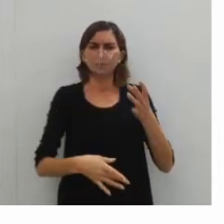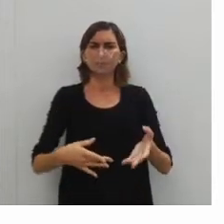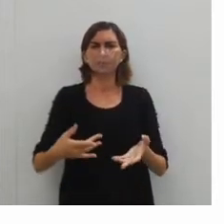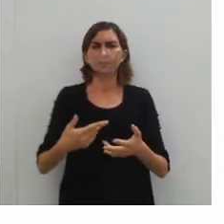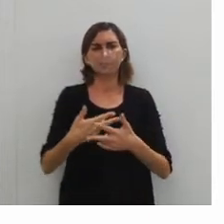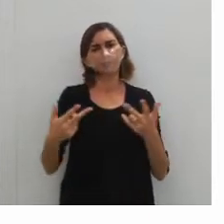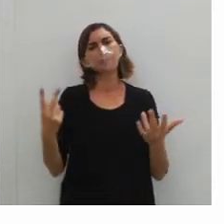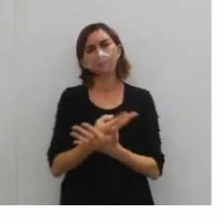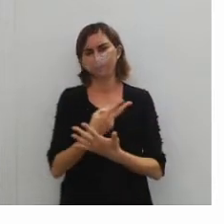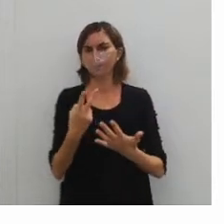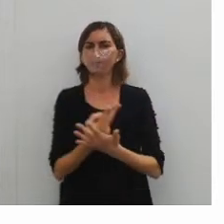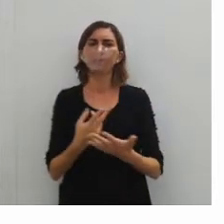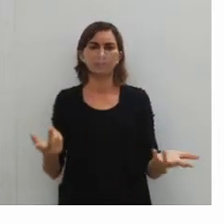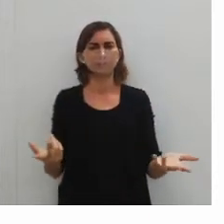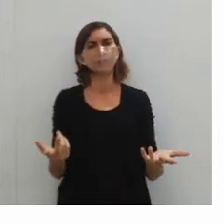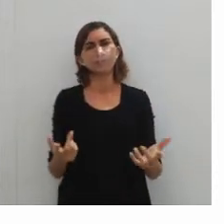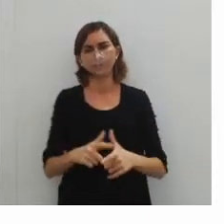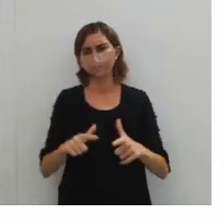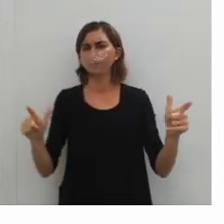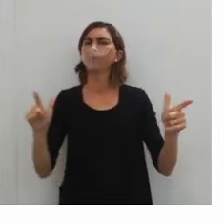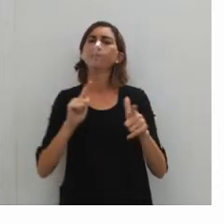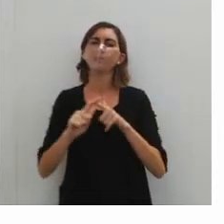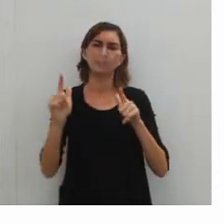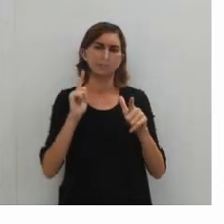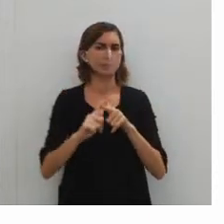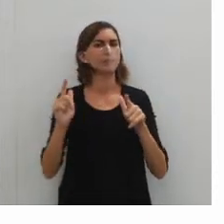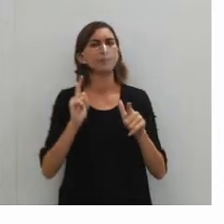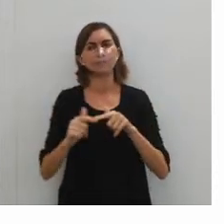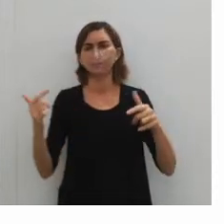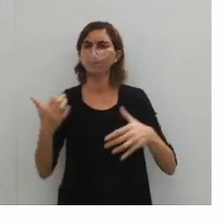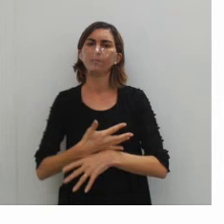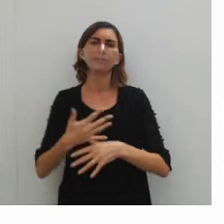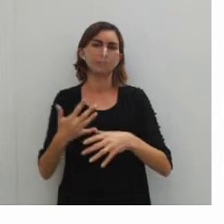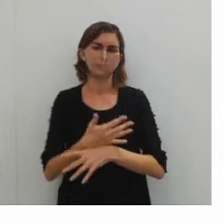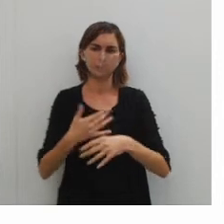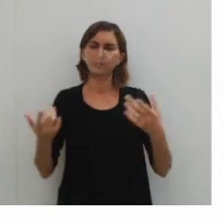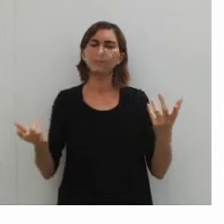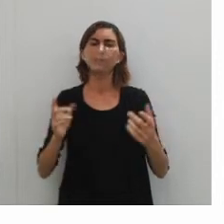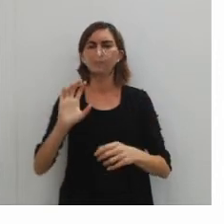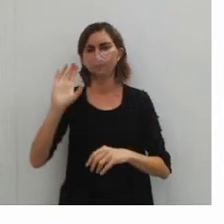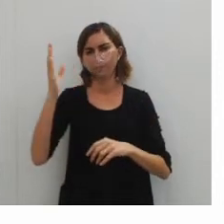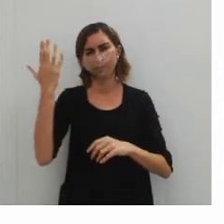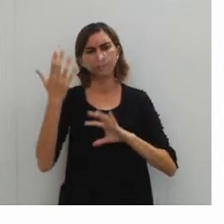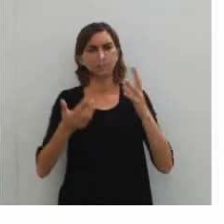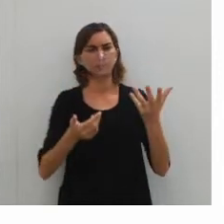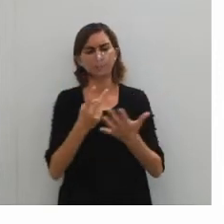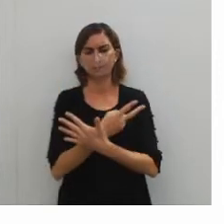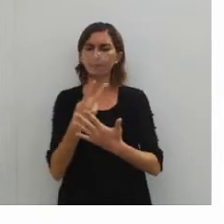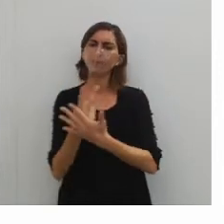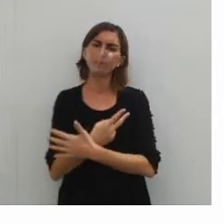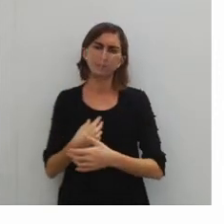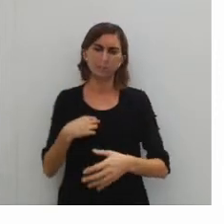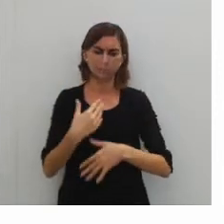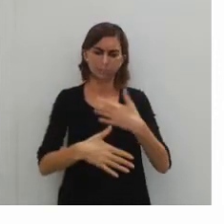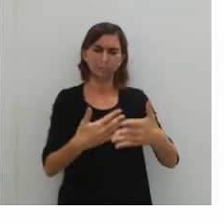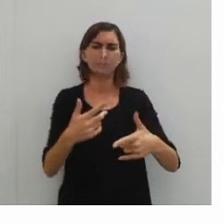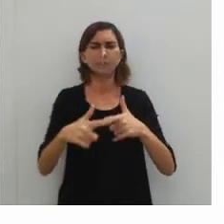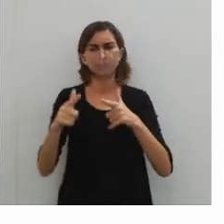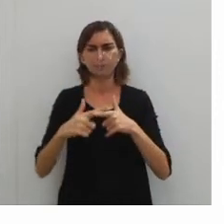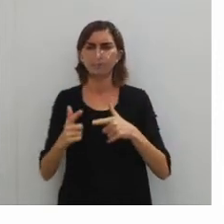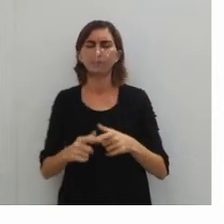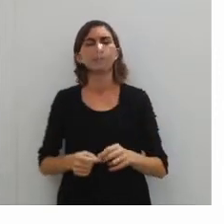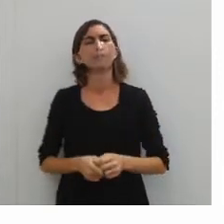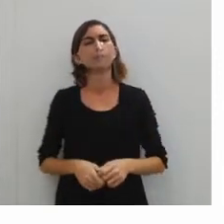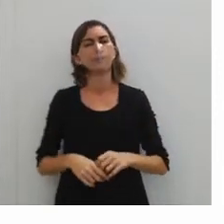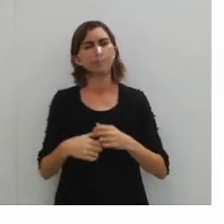de maneira irregular. Isso é um grande problema urbano, porque esse descarte irregular vai trazer vários